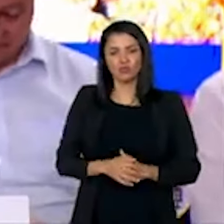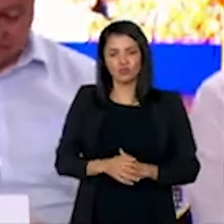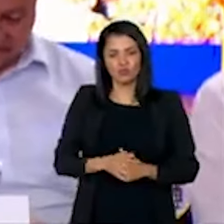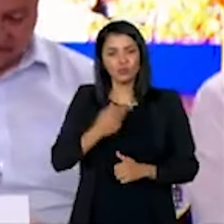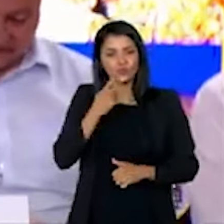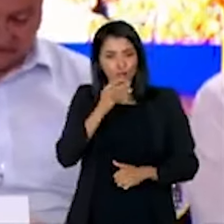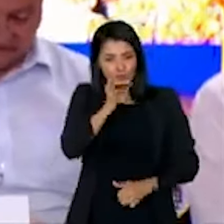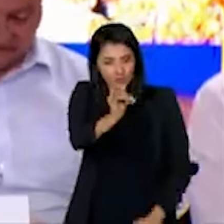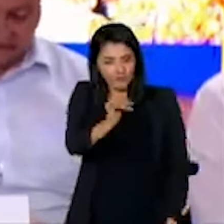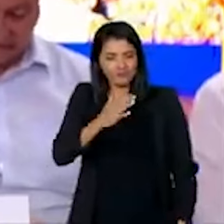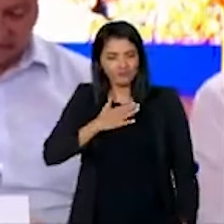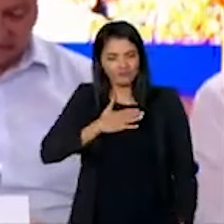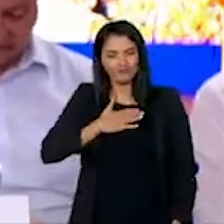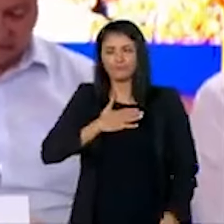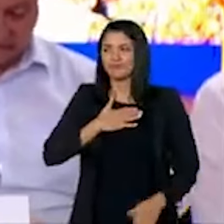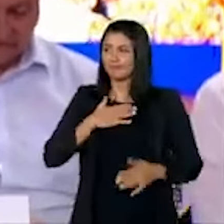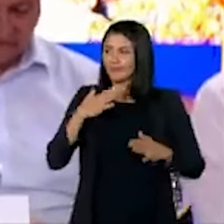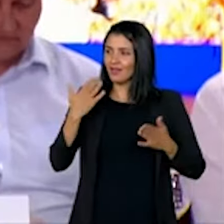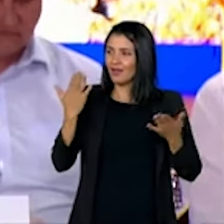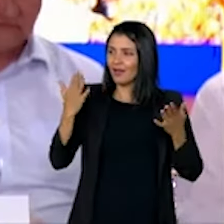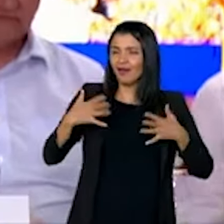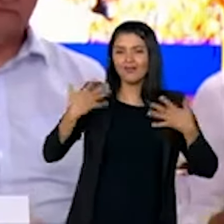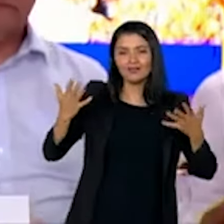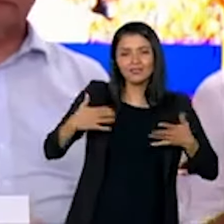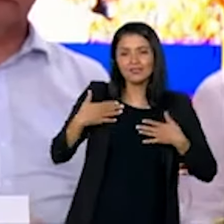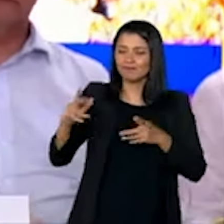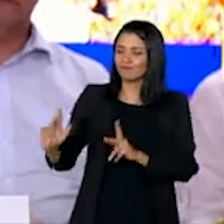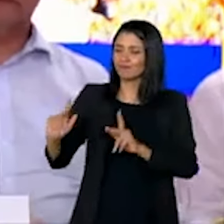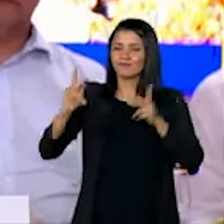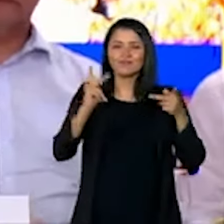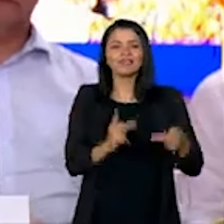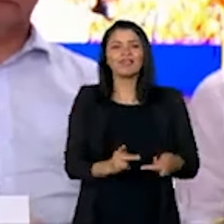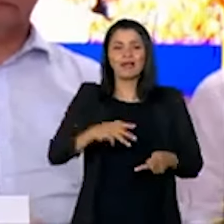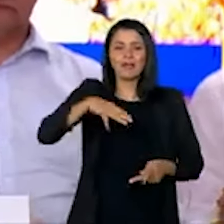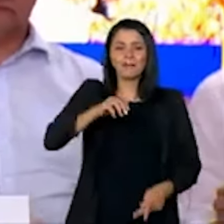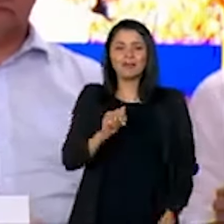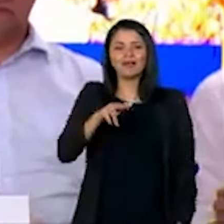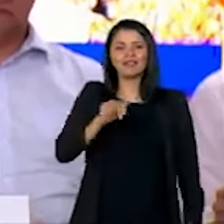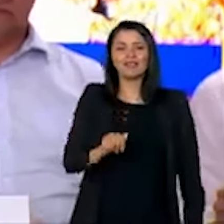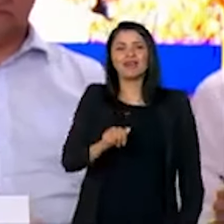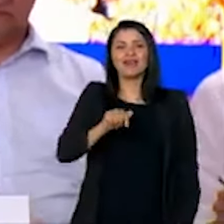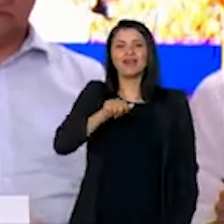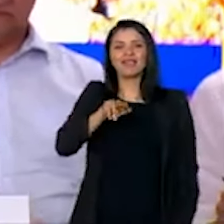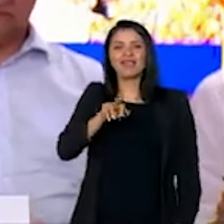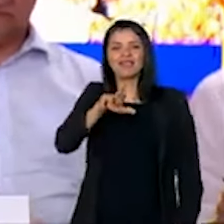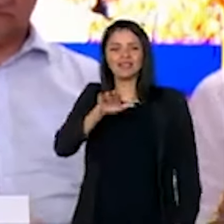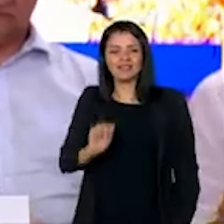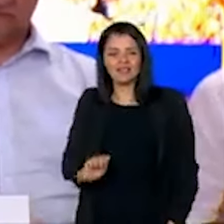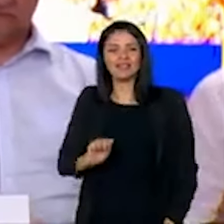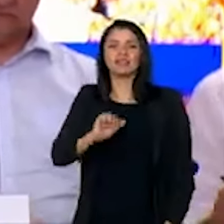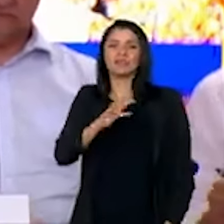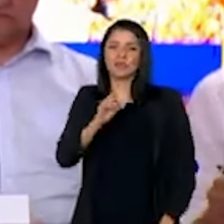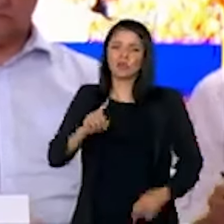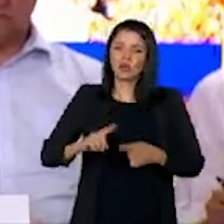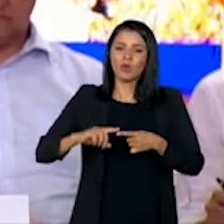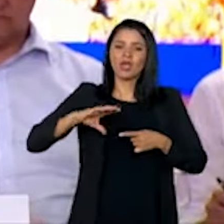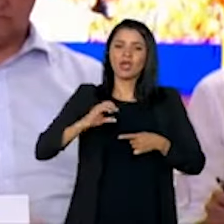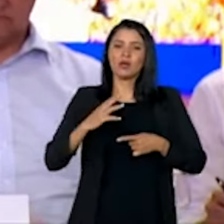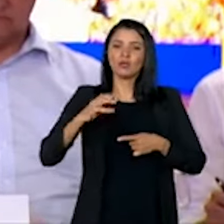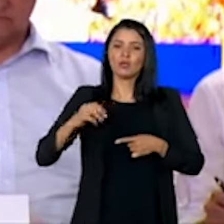para vocês da minha imensa alegria de ter visitado Manaquiri, São Sebastião de Curumitá e Campo